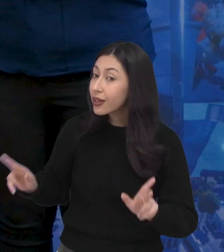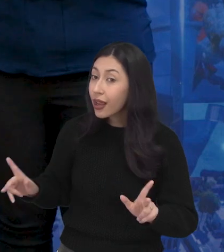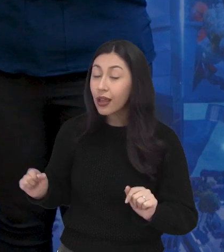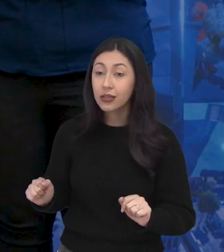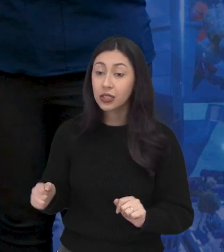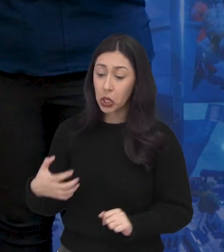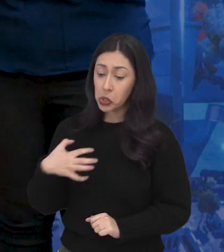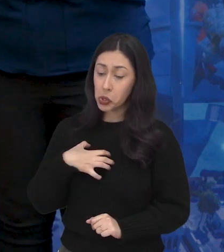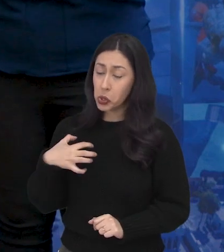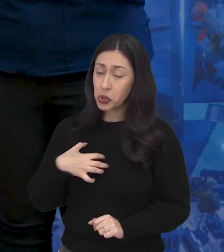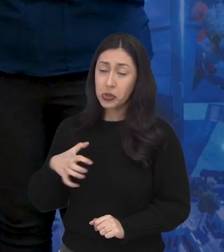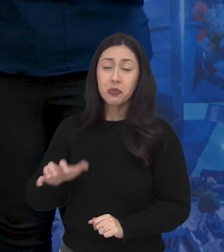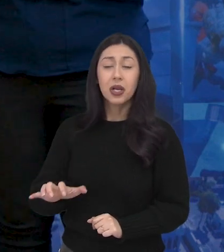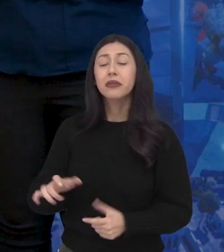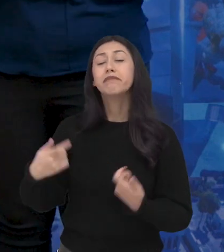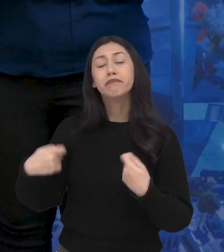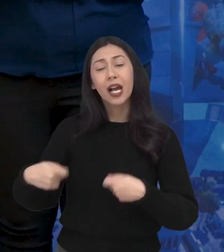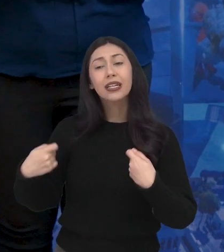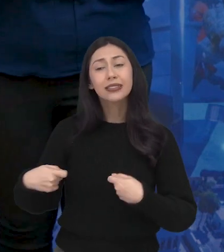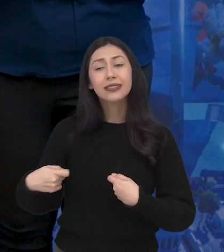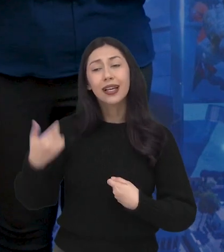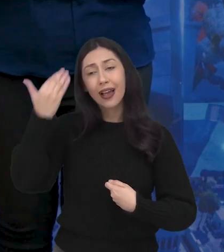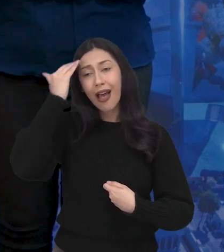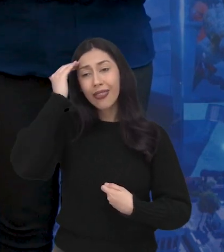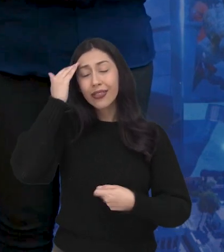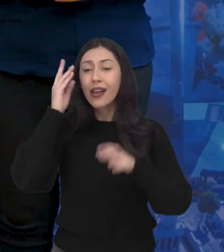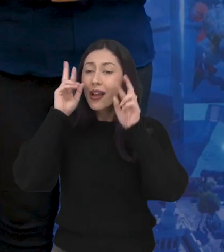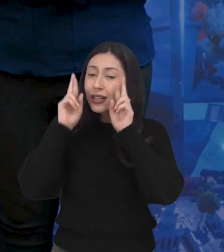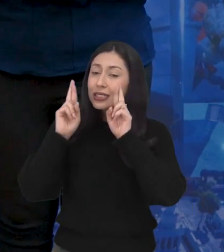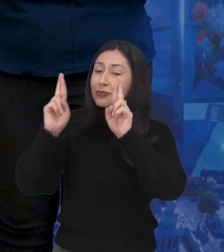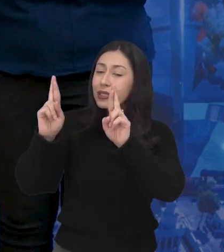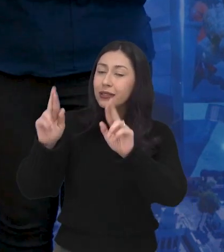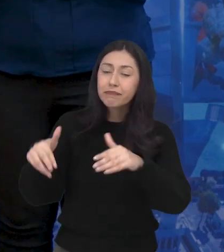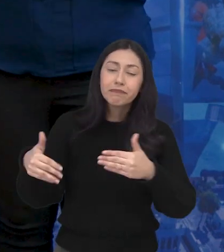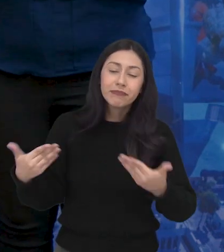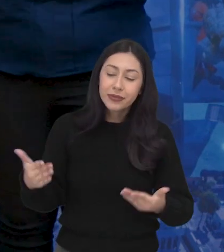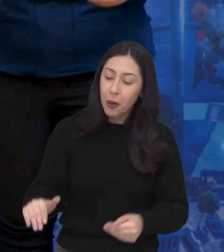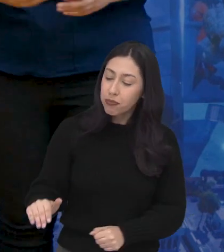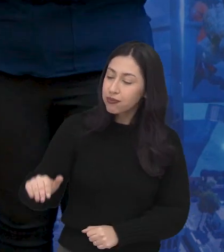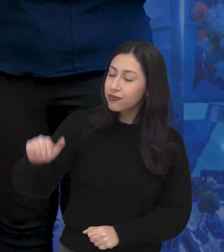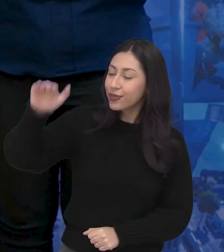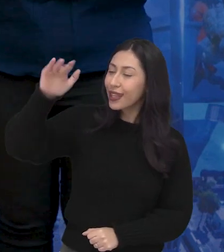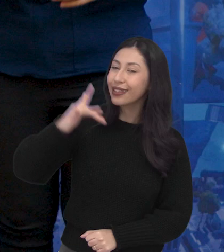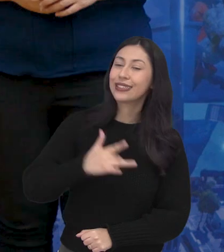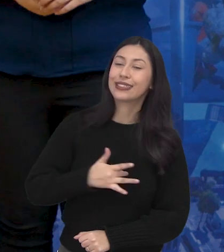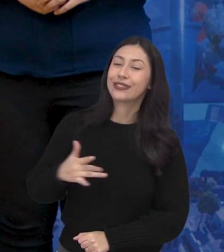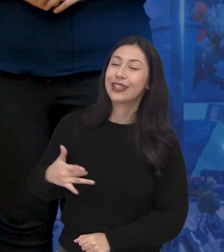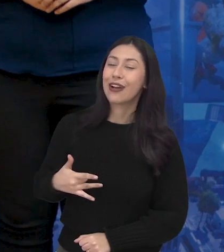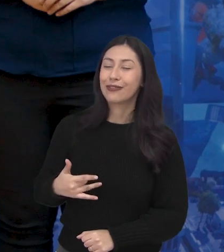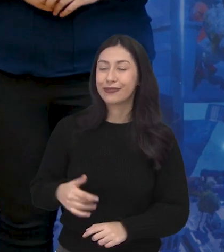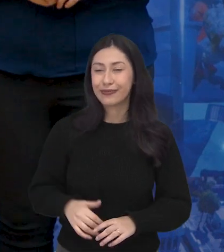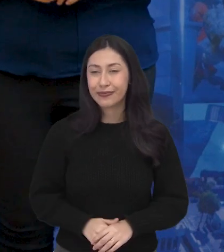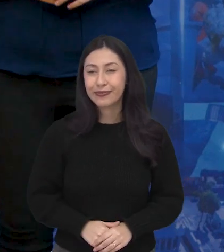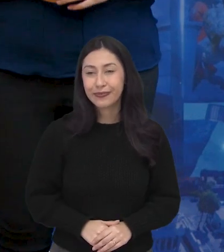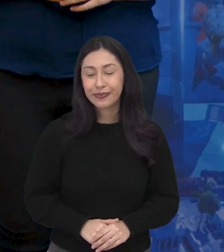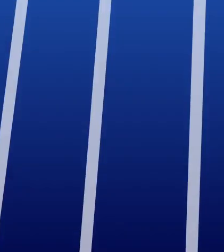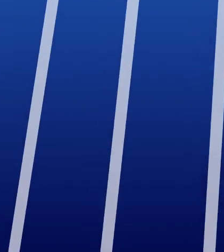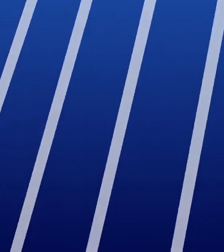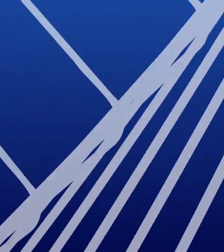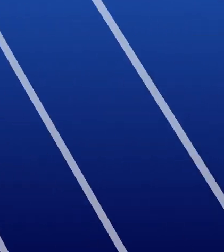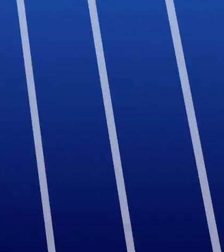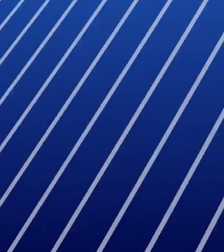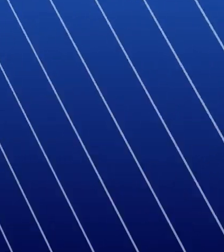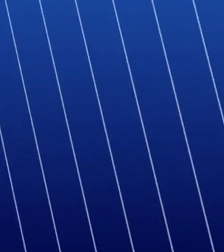as particularidades de cada um, a gente tem que enxergar a criança dessa mesma forma. E aí cresce um adulto saudável, né? De volta ao estúdio.